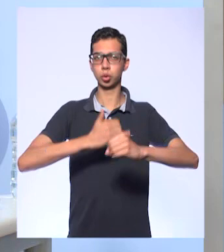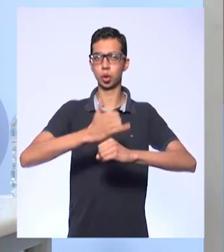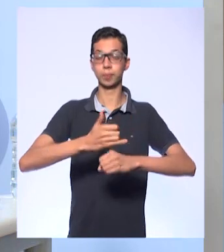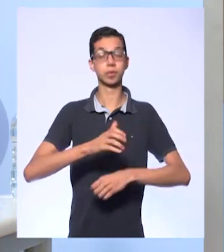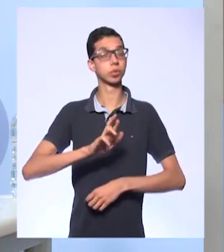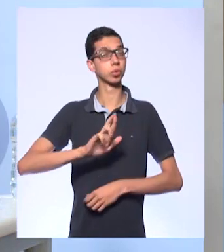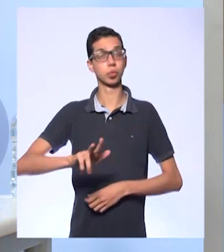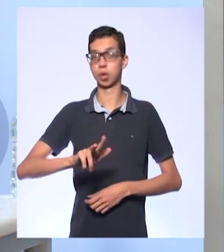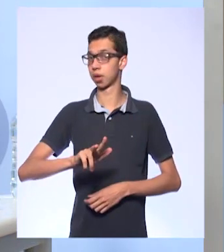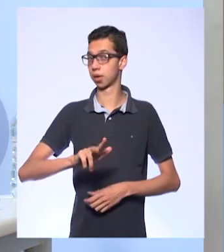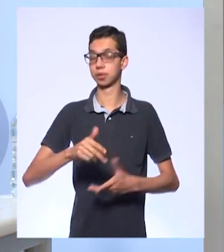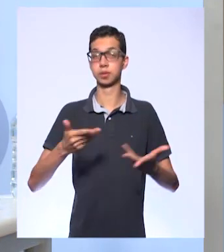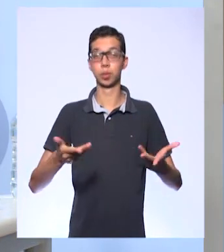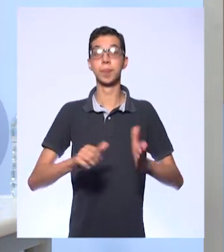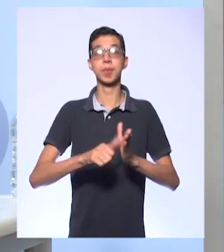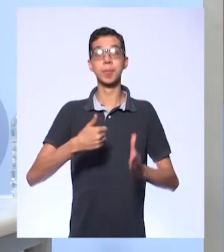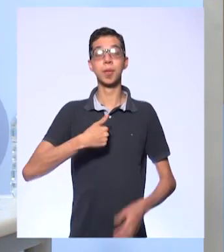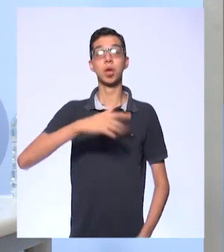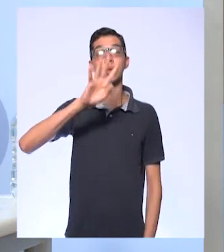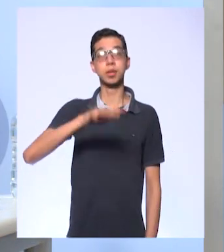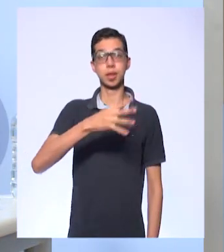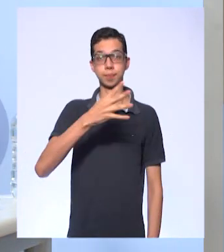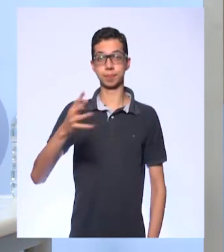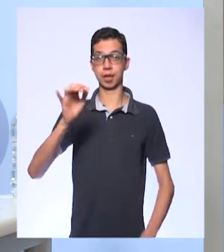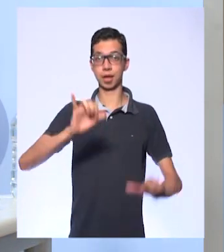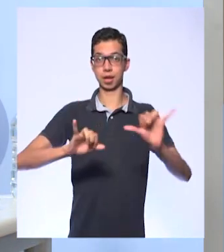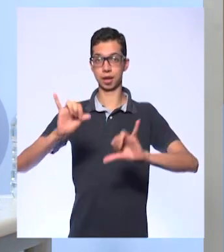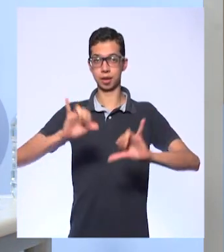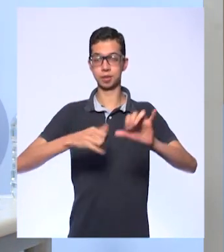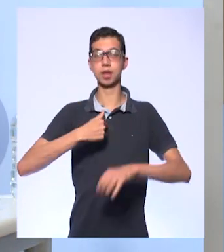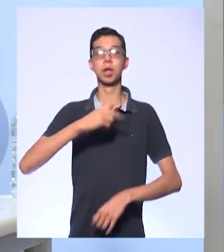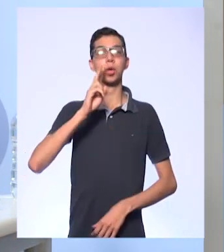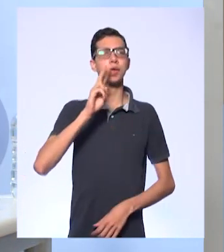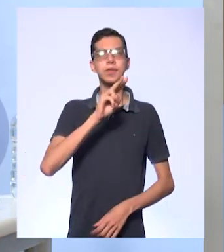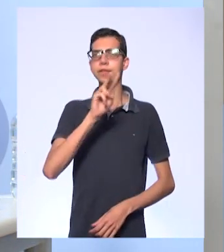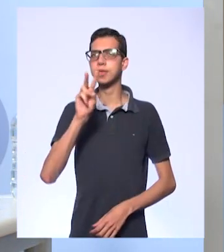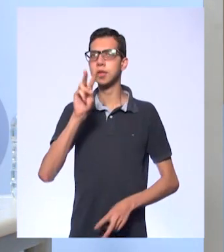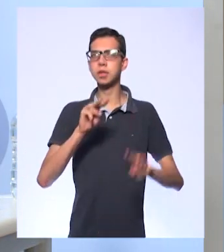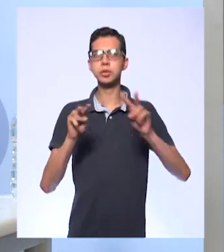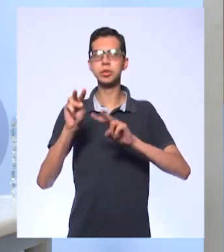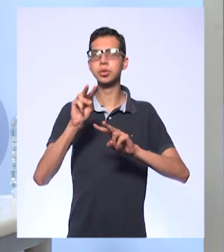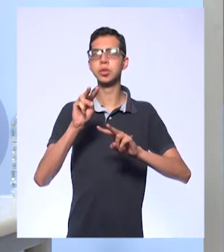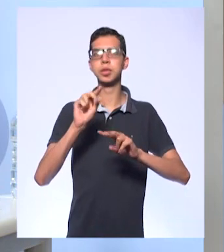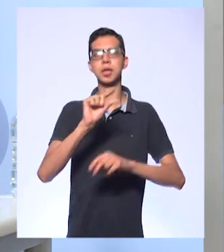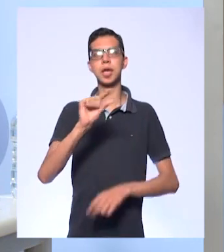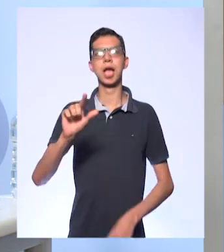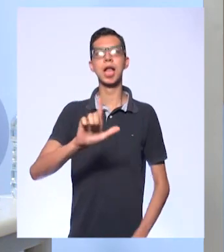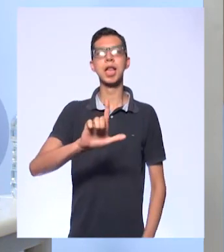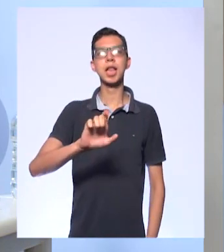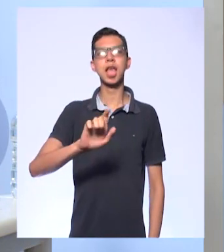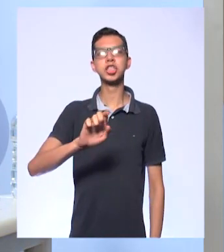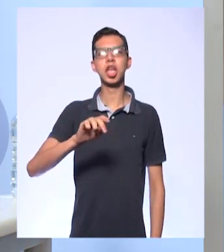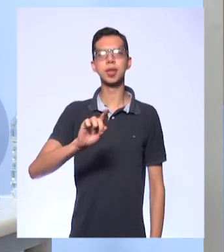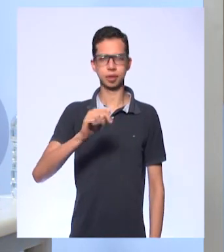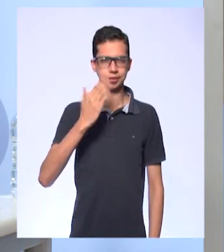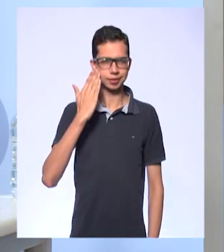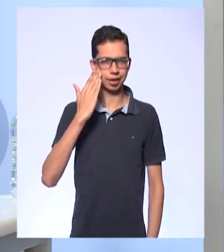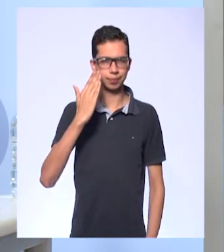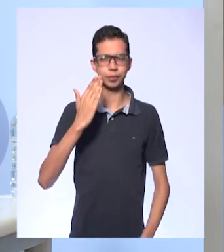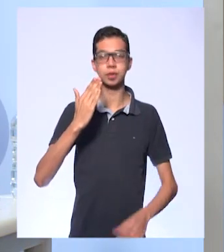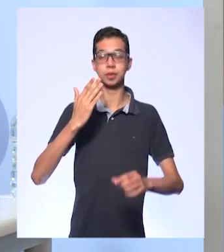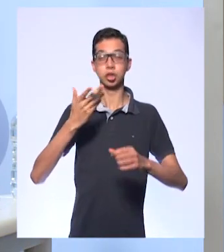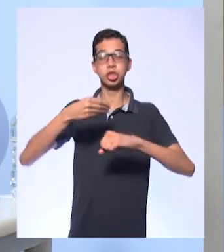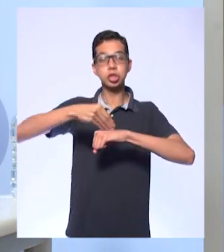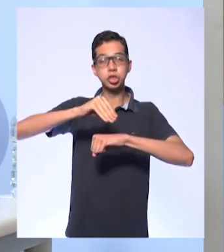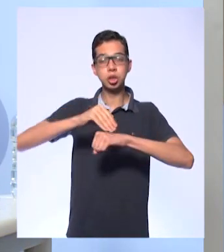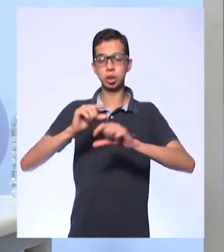periódica, eu vou localizar o quê? A legenda dela. E vou entender essa legenda. Depois que eu entendi essa